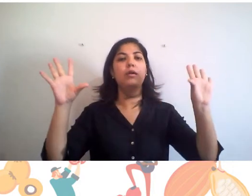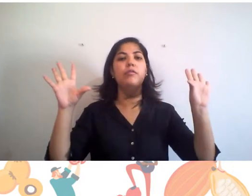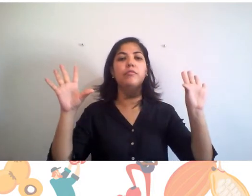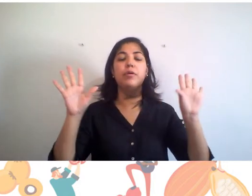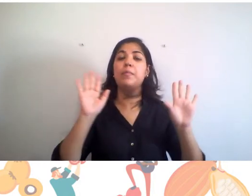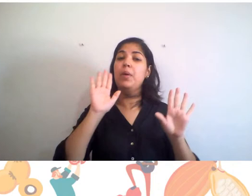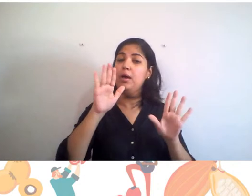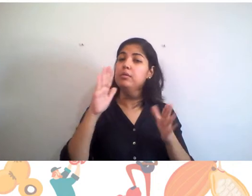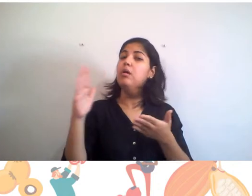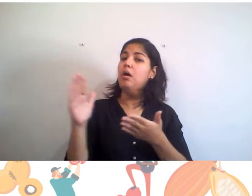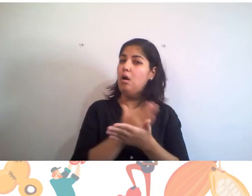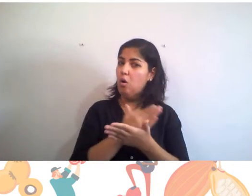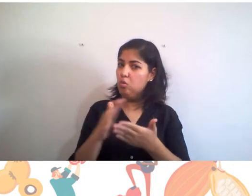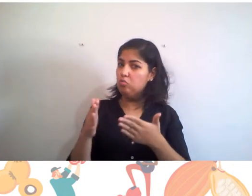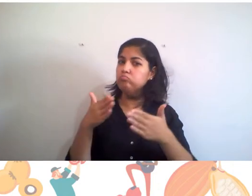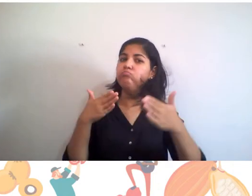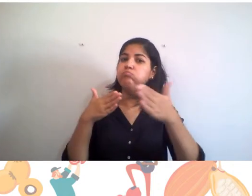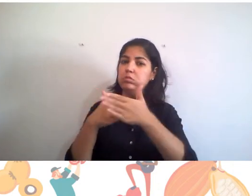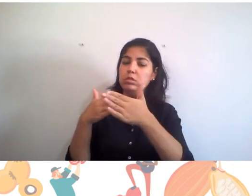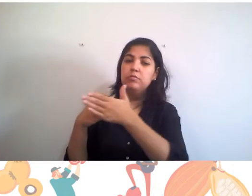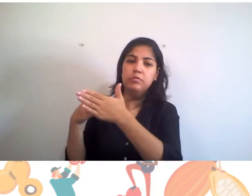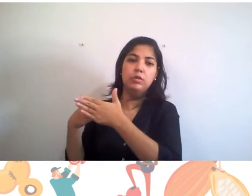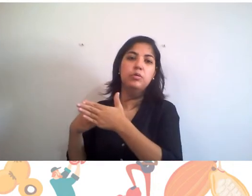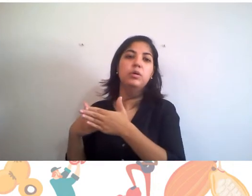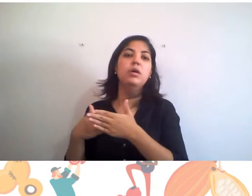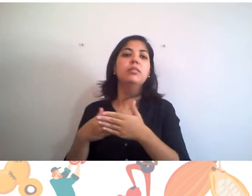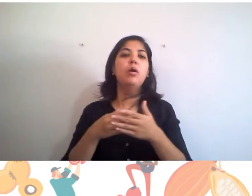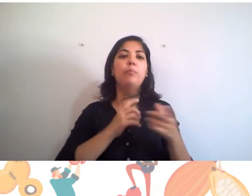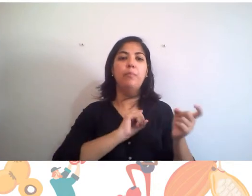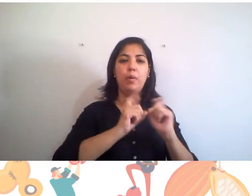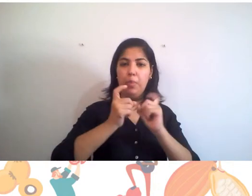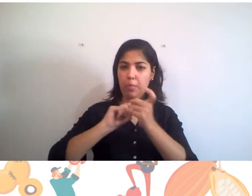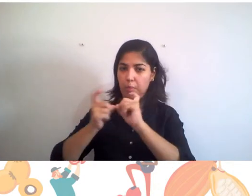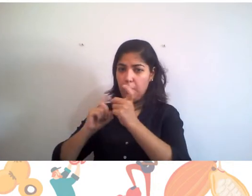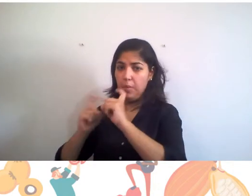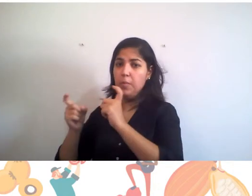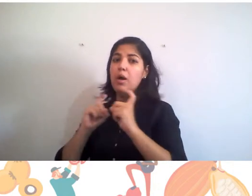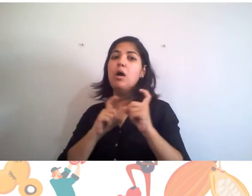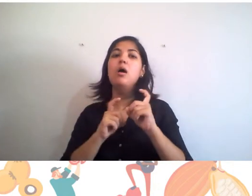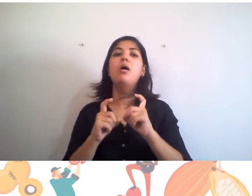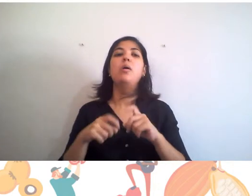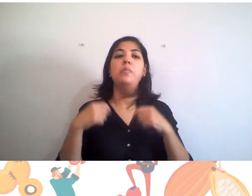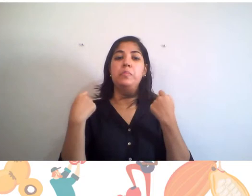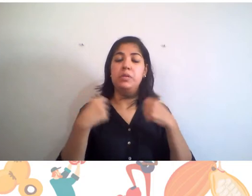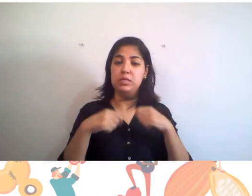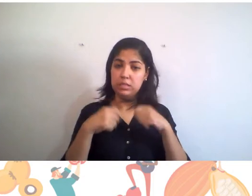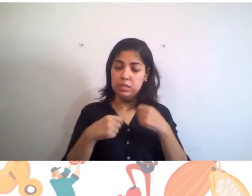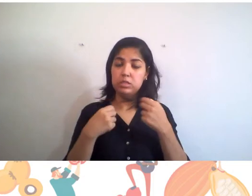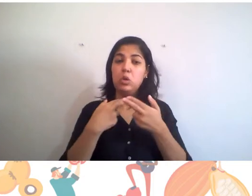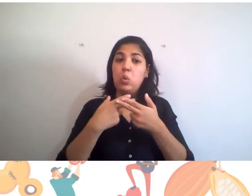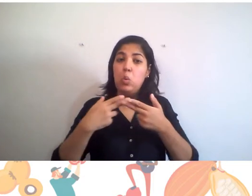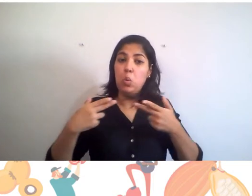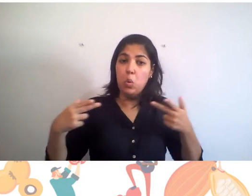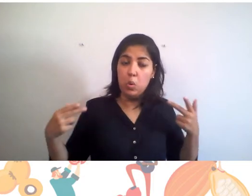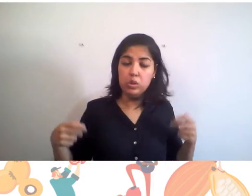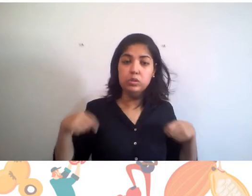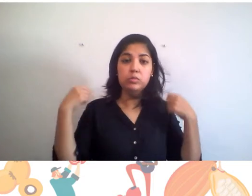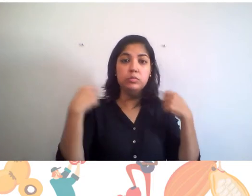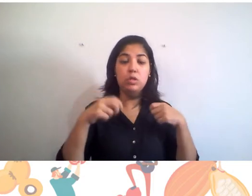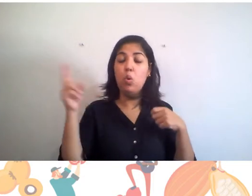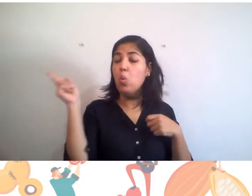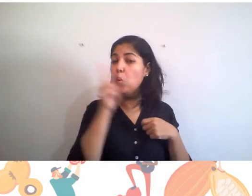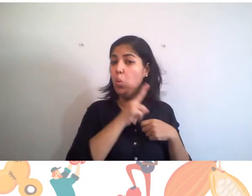E esse diálogo trouxe diversas convergências, né, por soluções necessárias, urgentes e viáveis, e